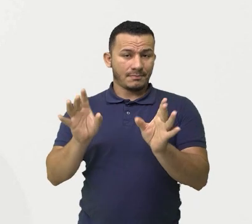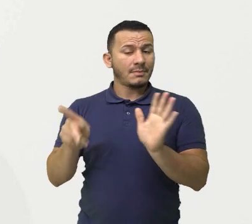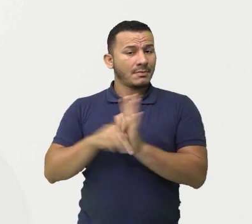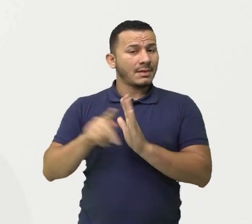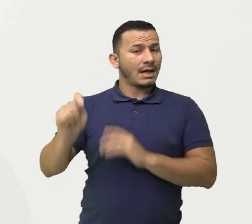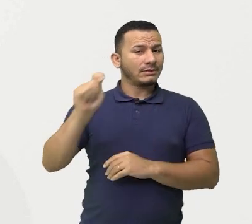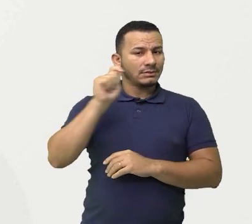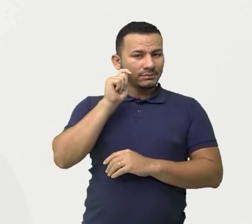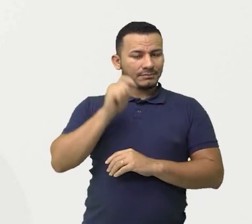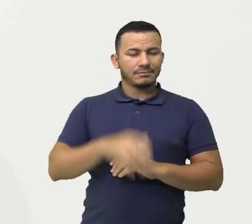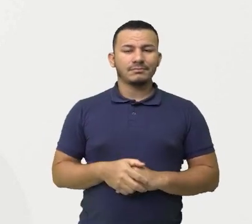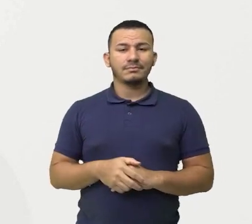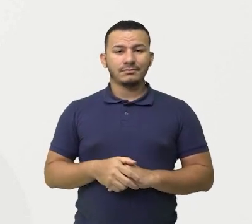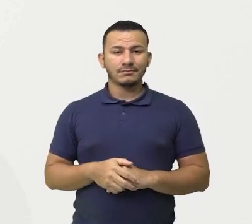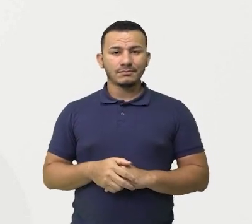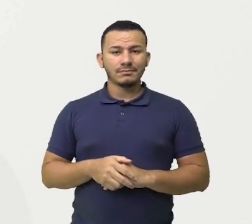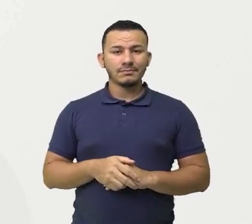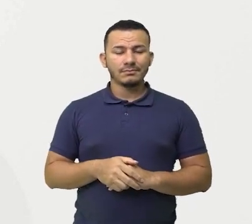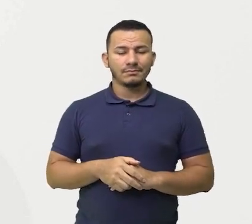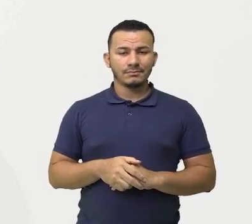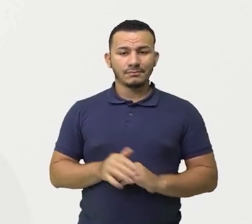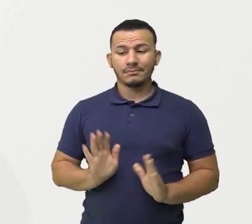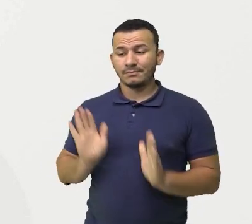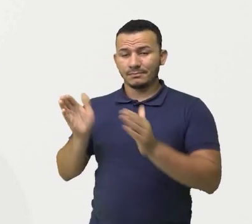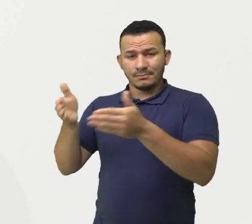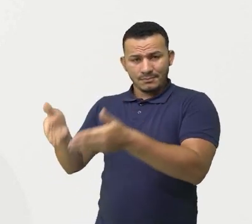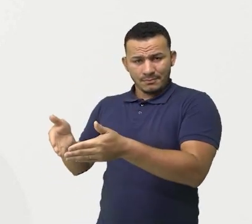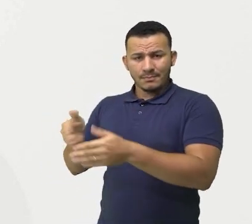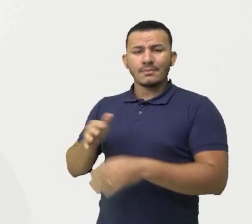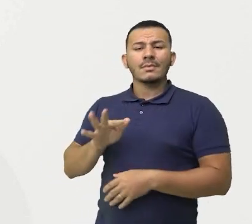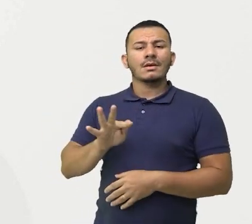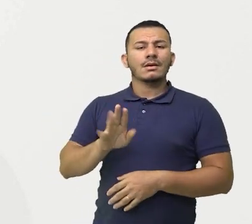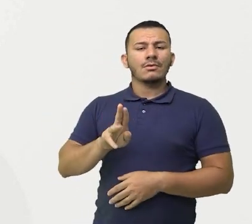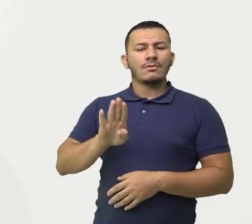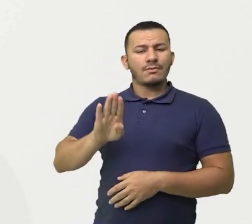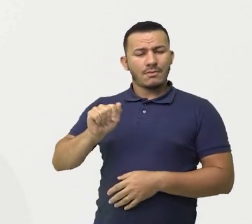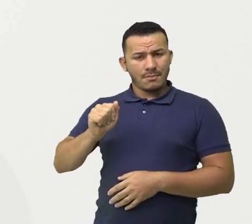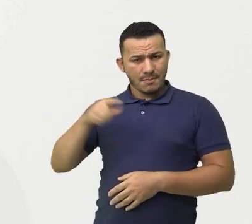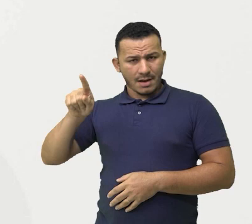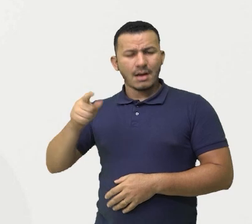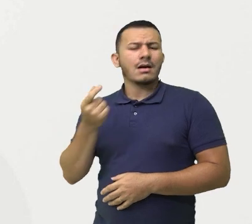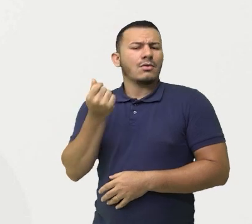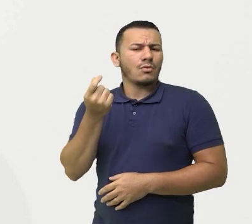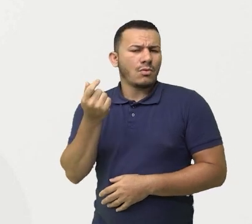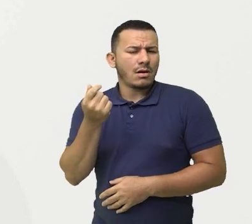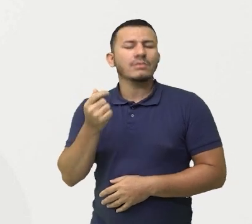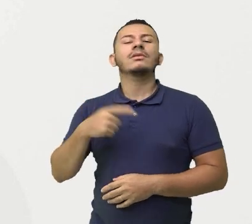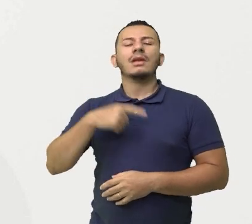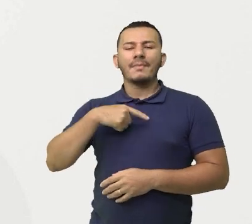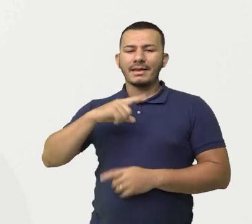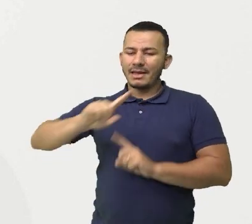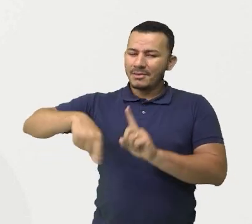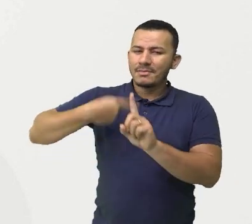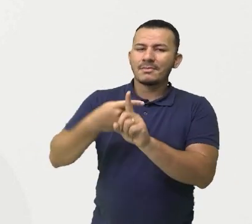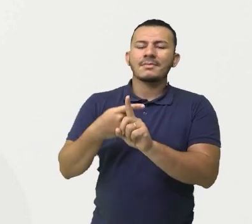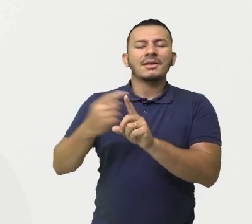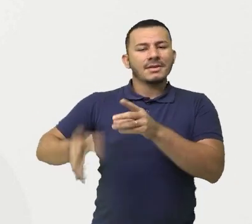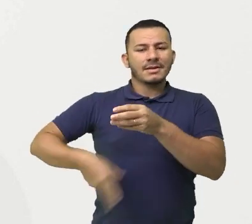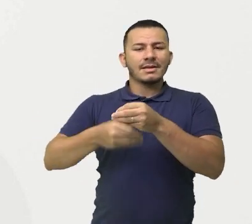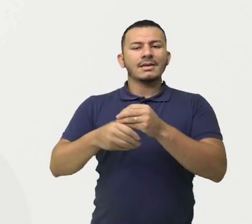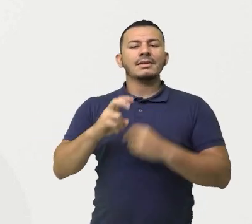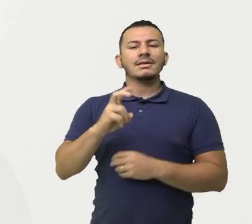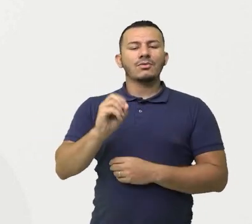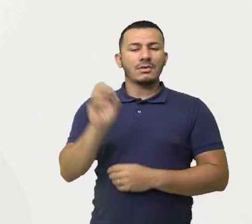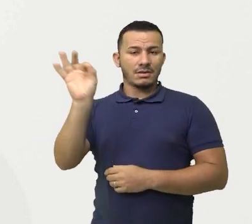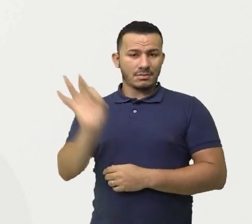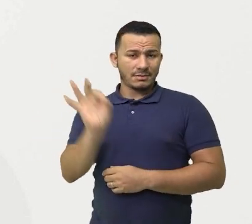Beleza? E tem ainda o bolo de fubá, que também é acrescido, né, de 50% sobre o valor